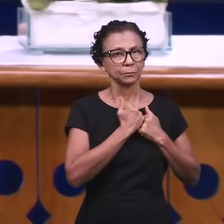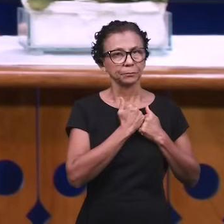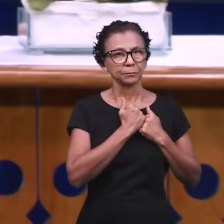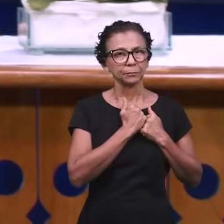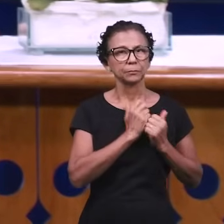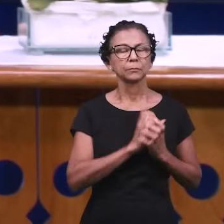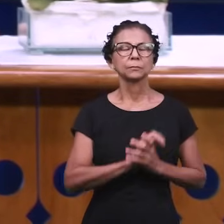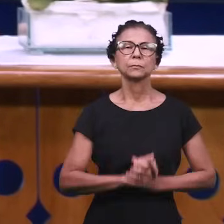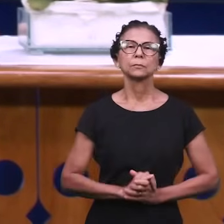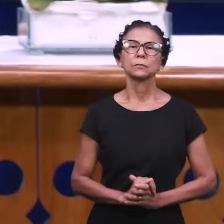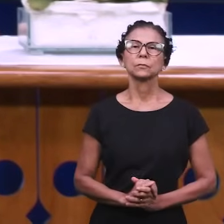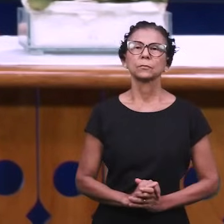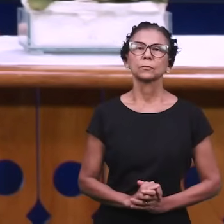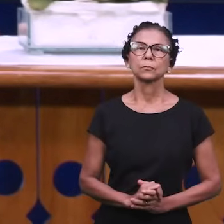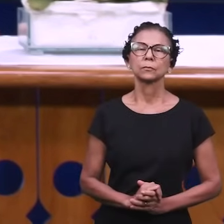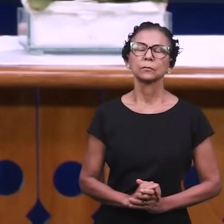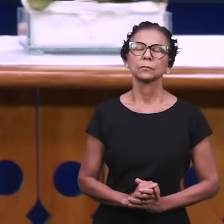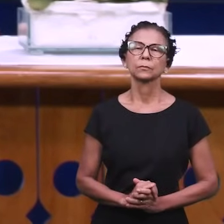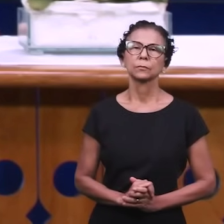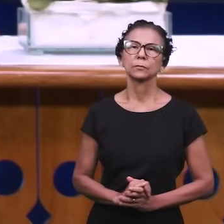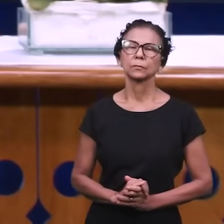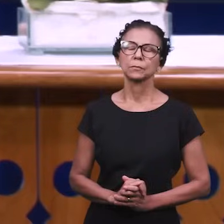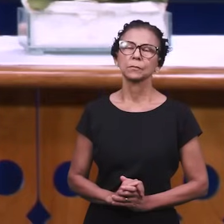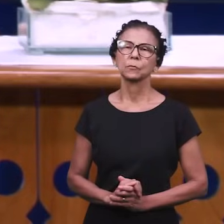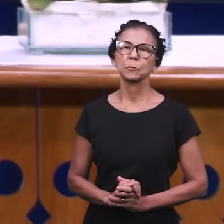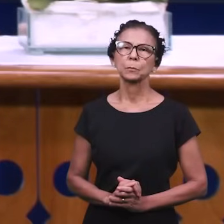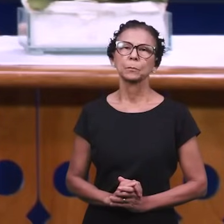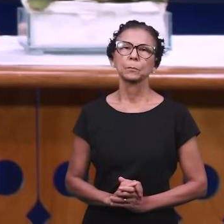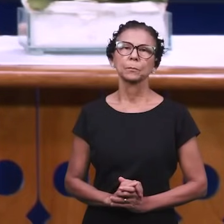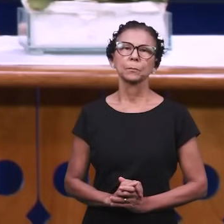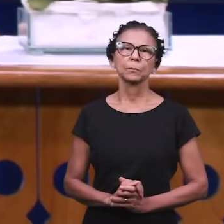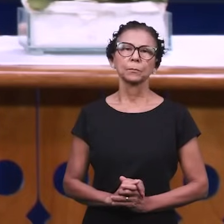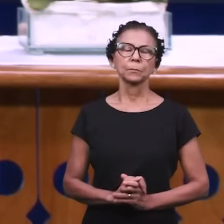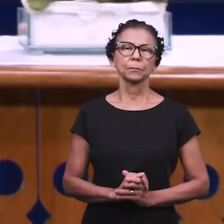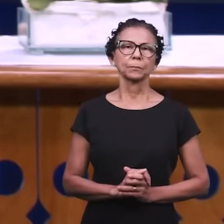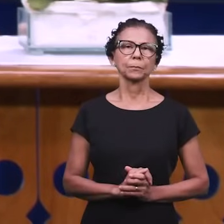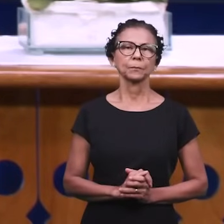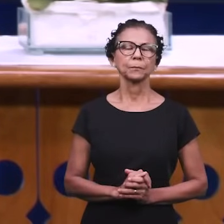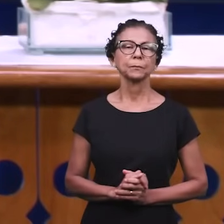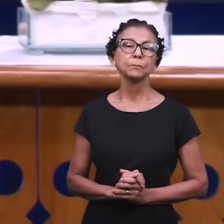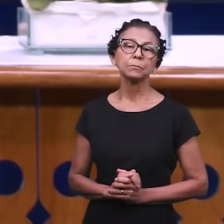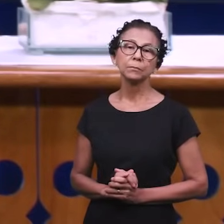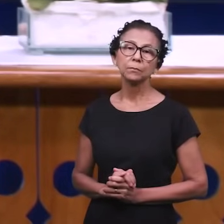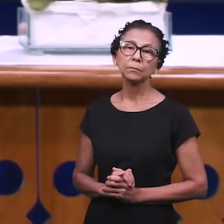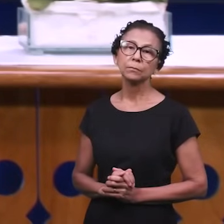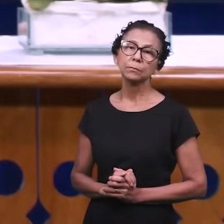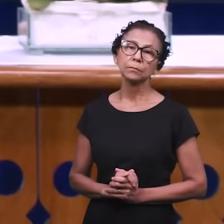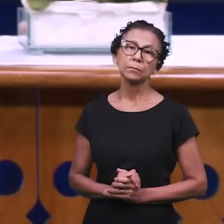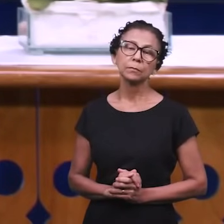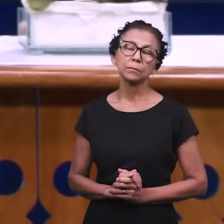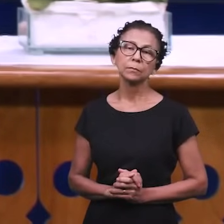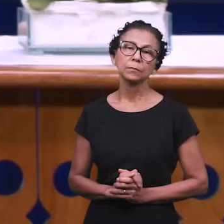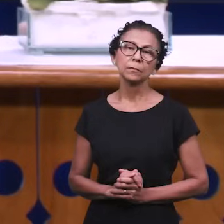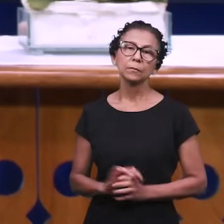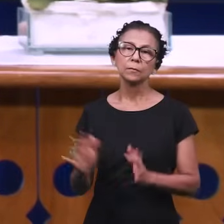Quando os discípulos estavam caminhando com Jesus, chegou a notícia que Lázaro havia morrido.